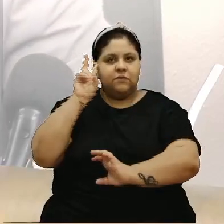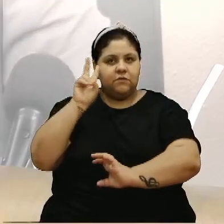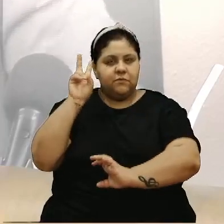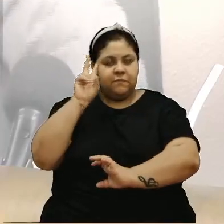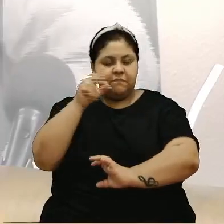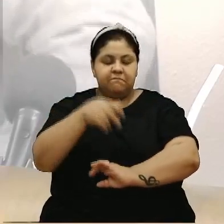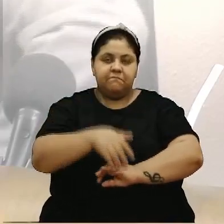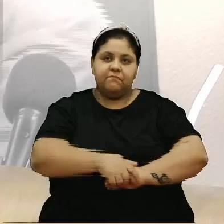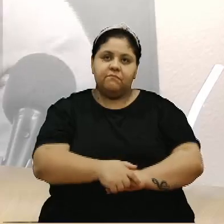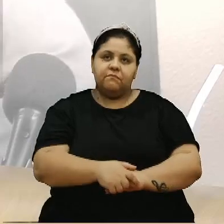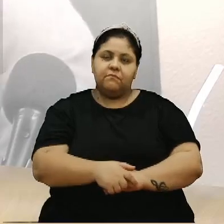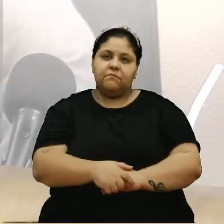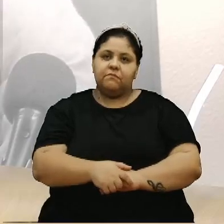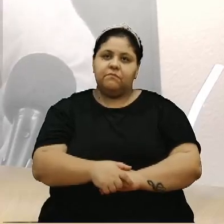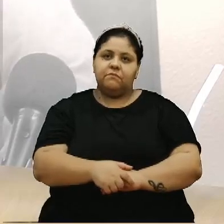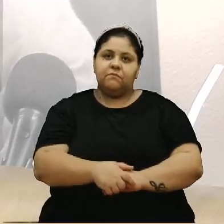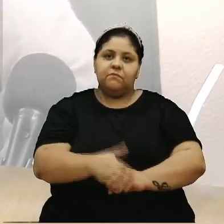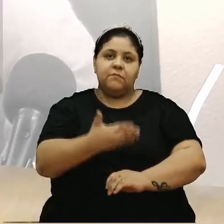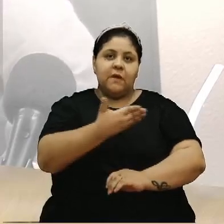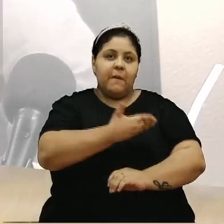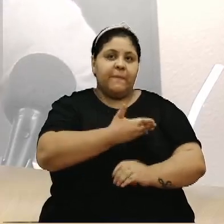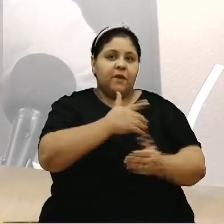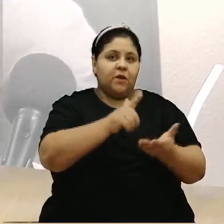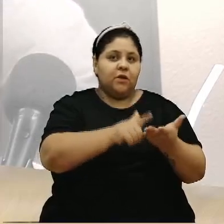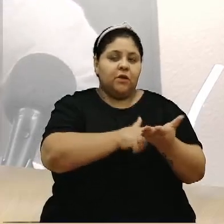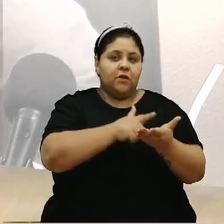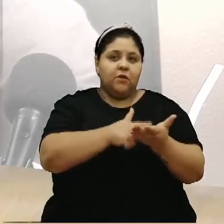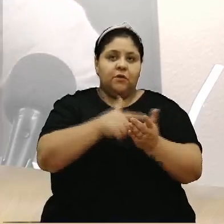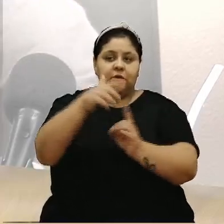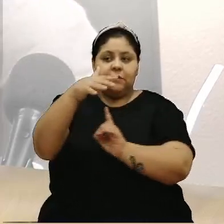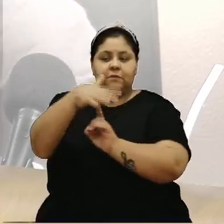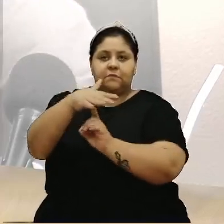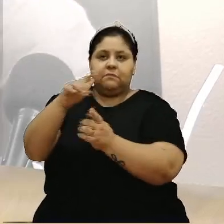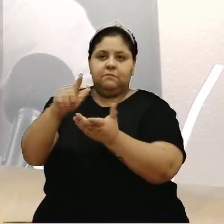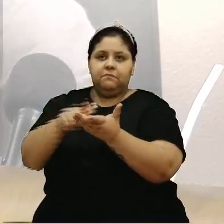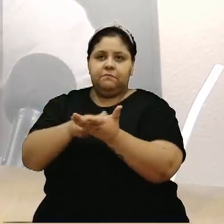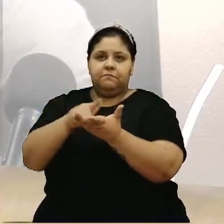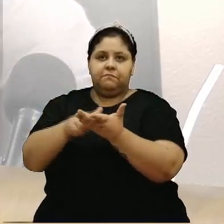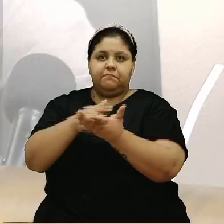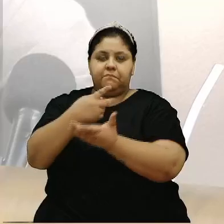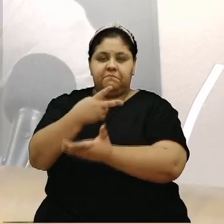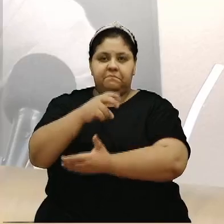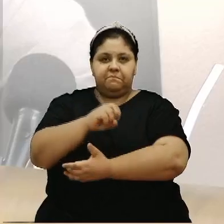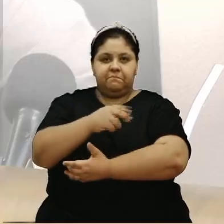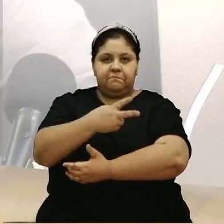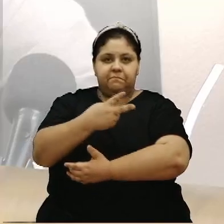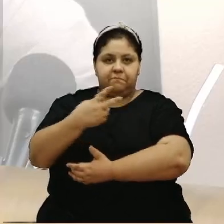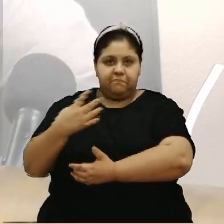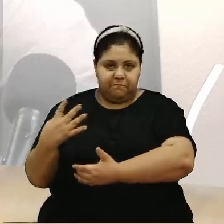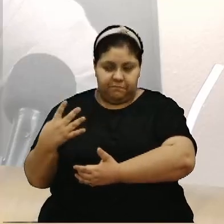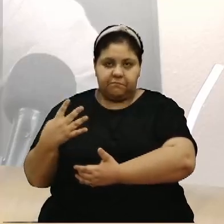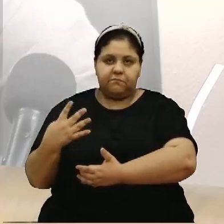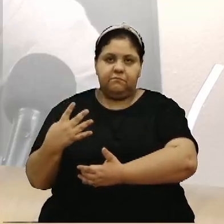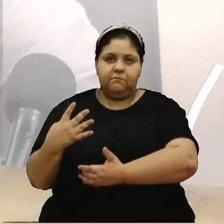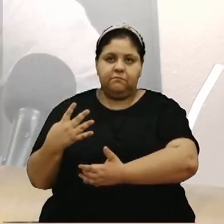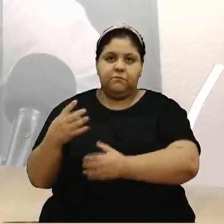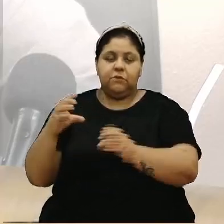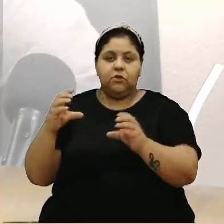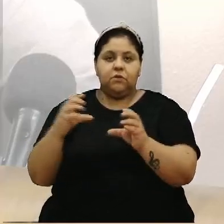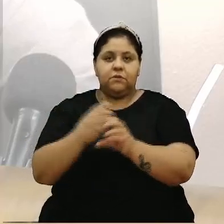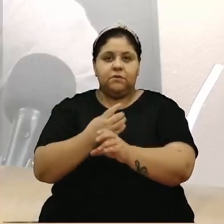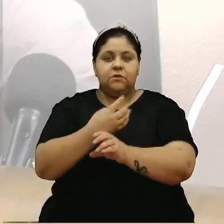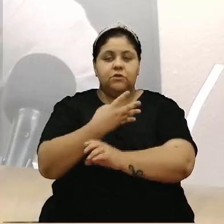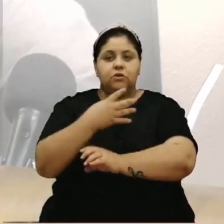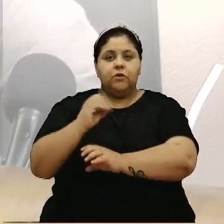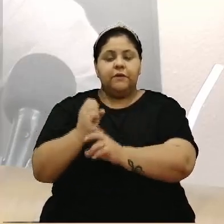Ele que é amigo do livro, da Feira do Livro desse ano, da Feira do Livro que comemora